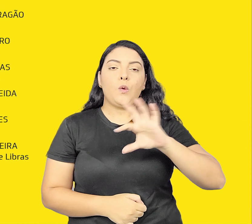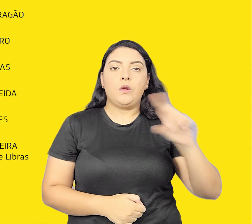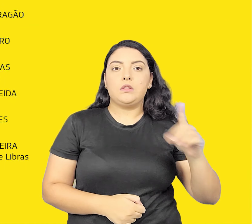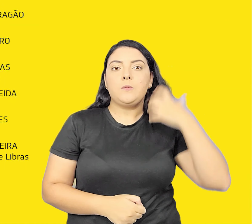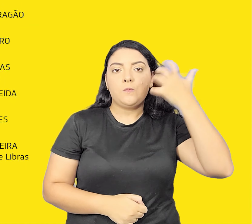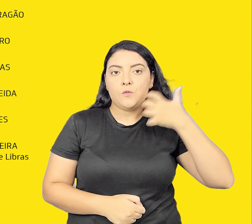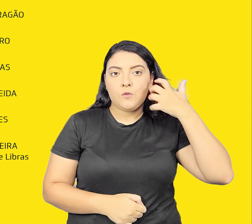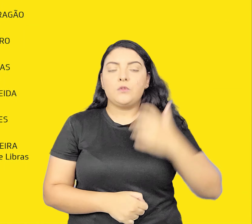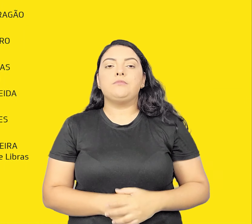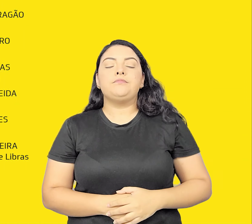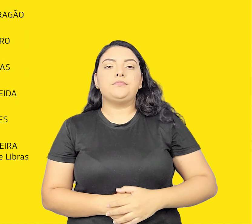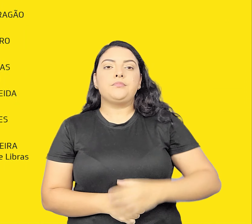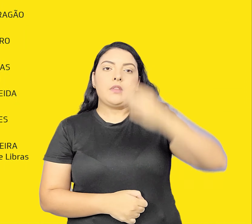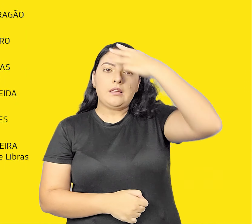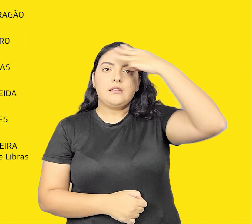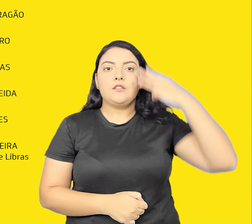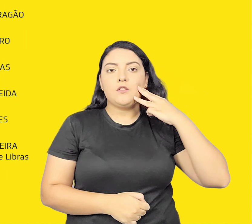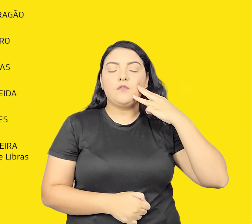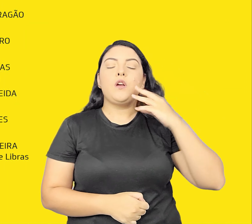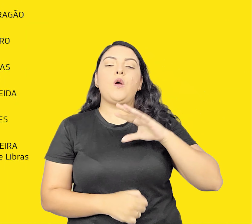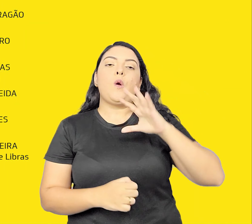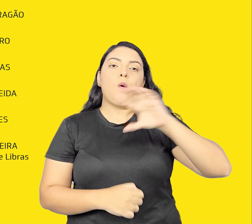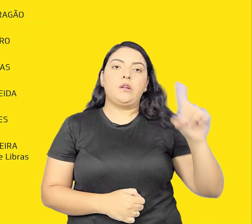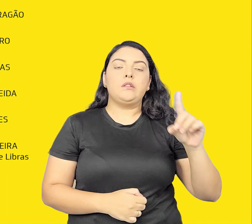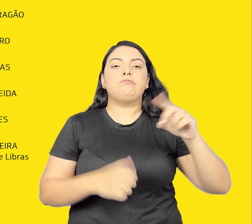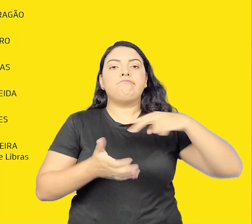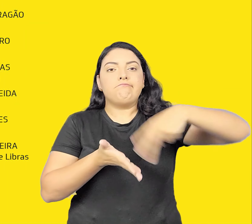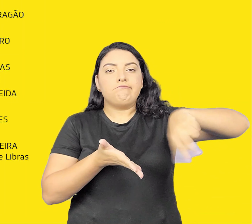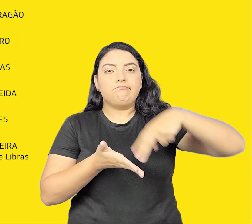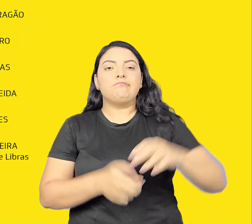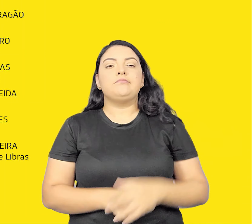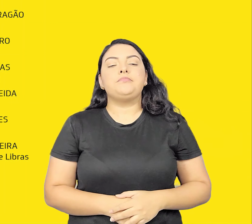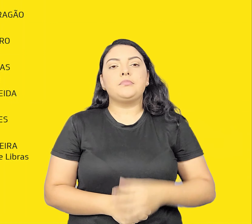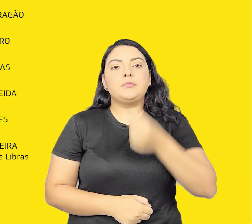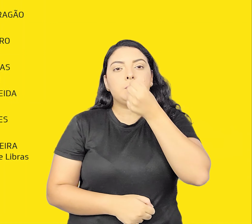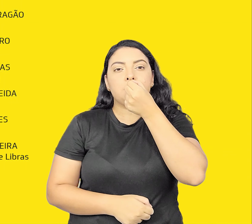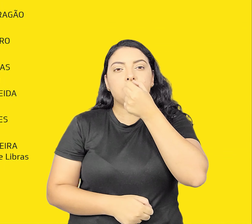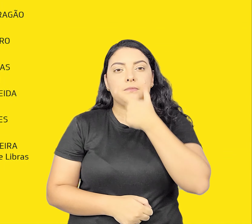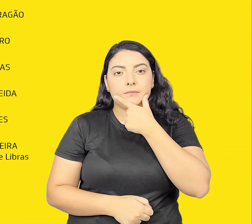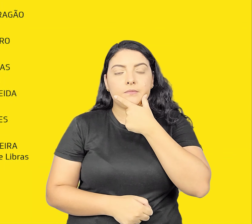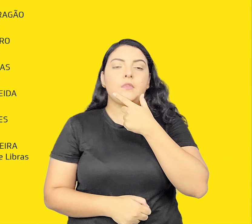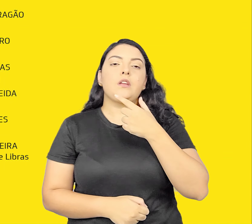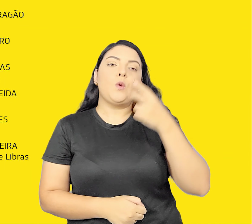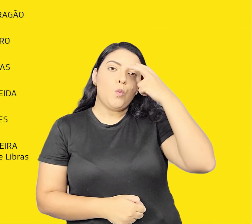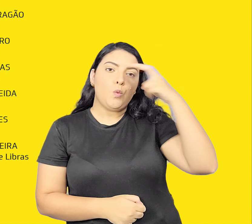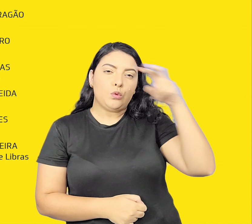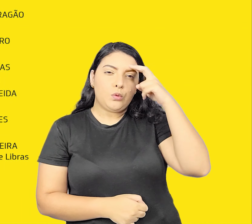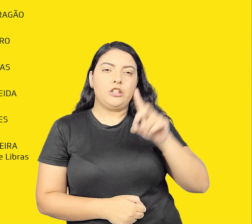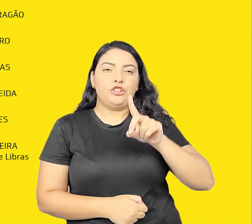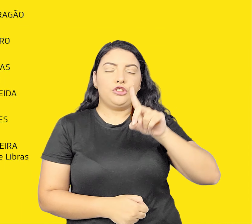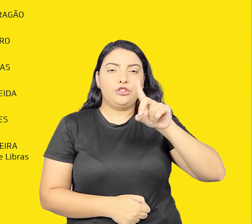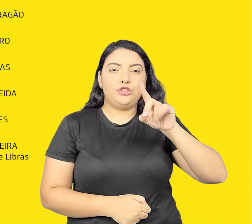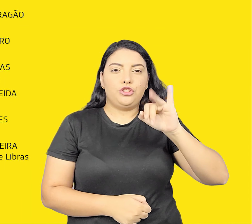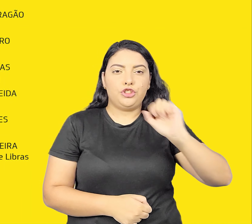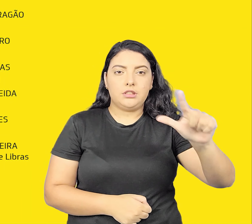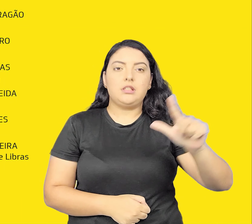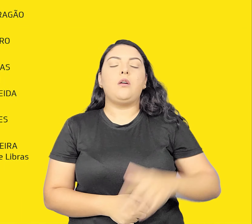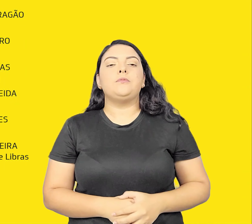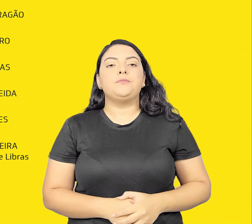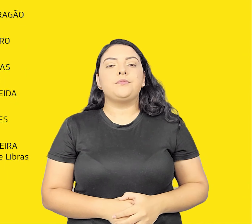Coordenação de Música Silvana Marques Coordenação de Dança Diego de Lima Barros Coordenação de Cultura Digital